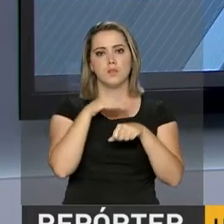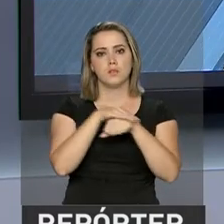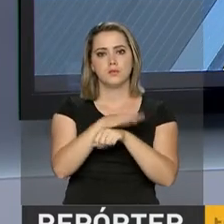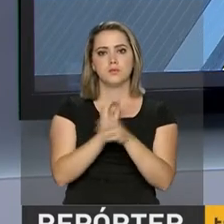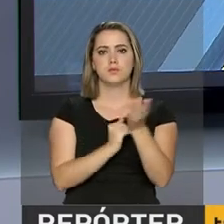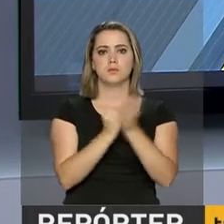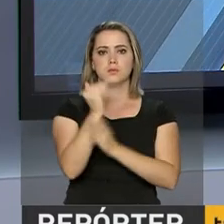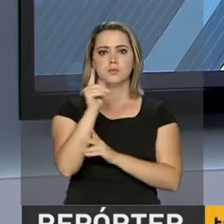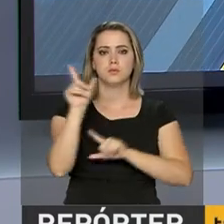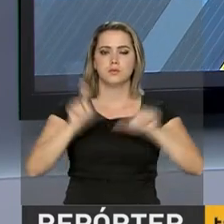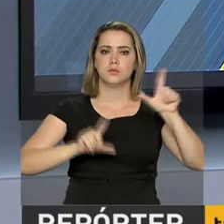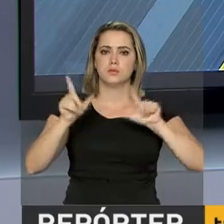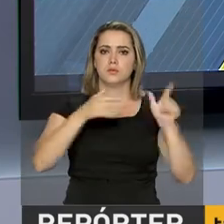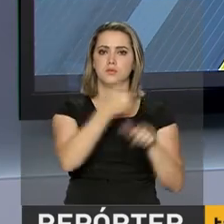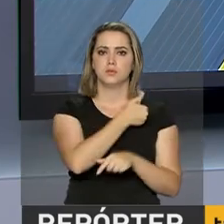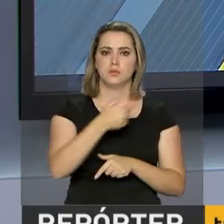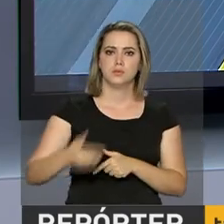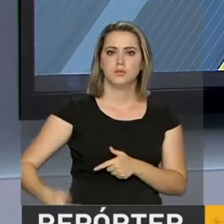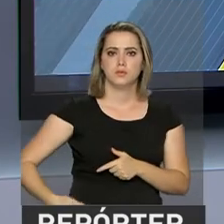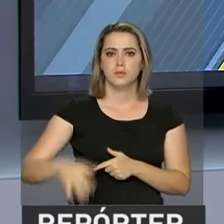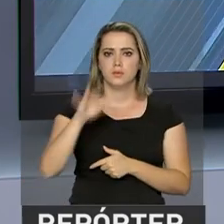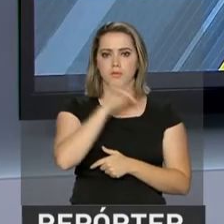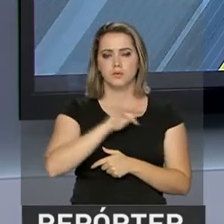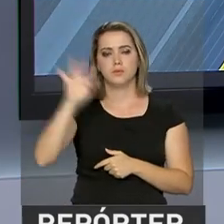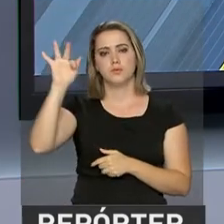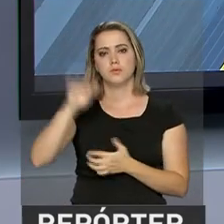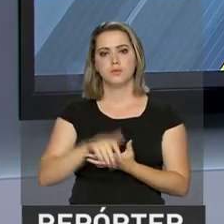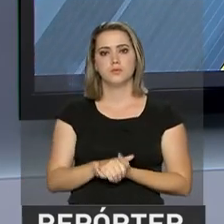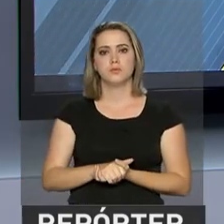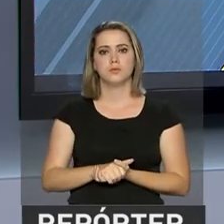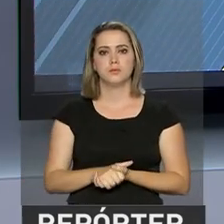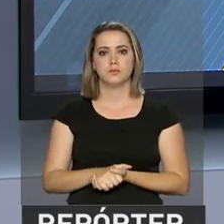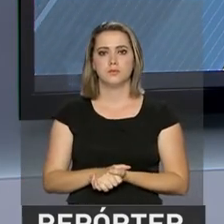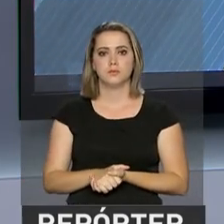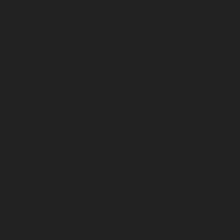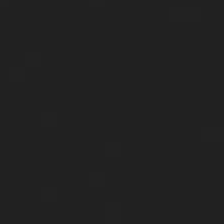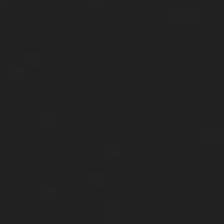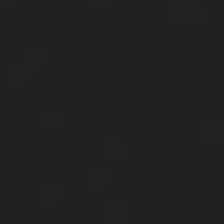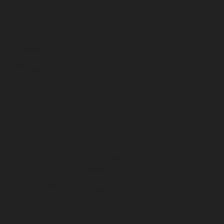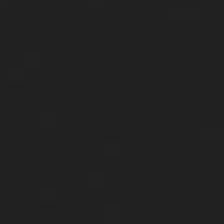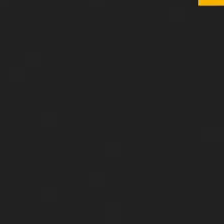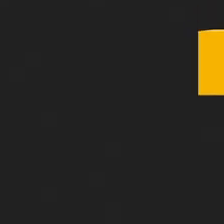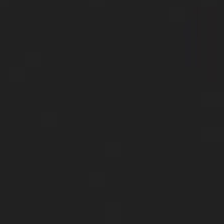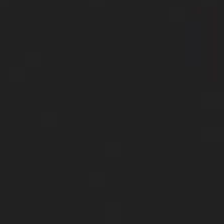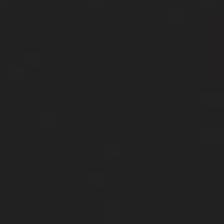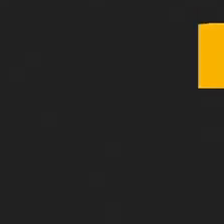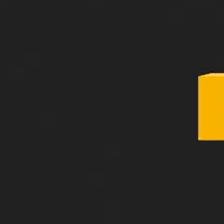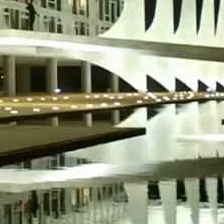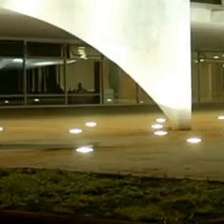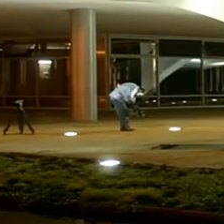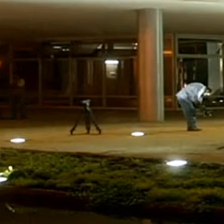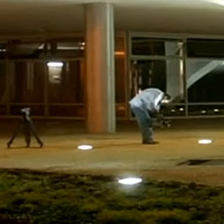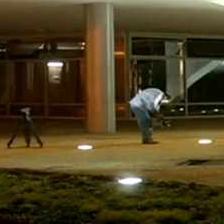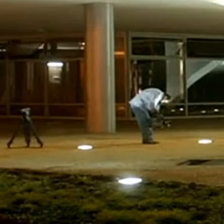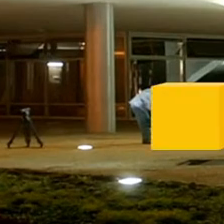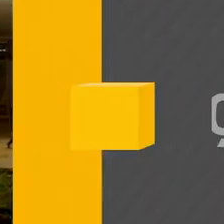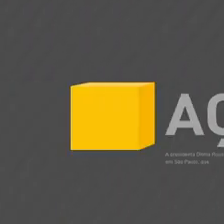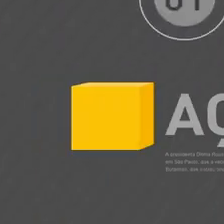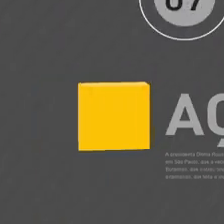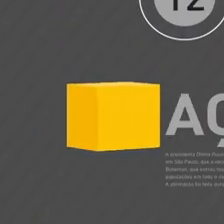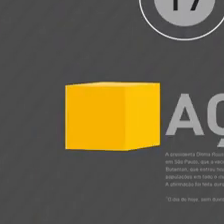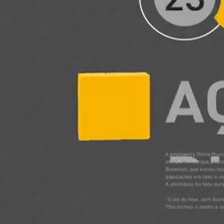noite para você e continue com a gente aqui na NBR, a TV do Governo Federal.